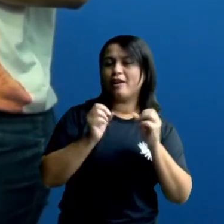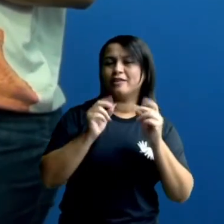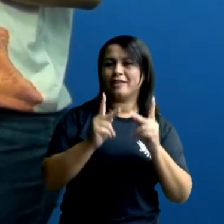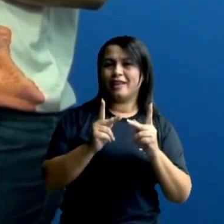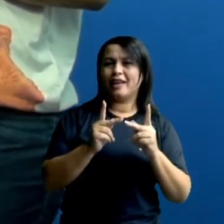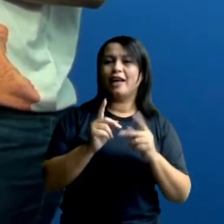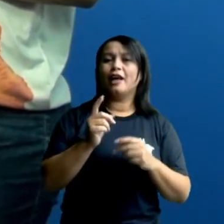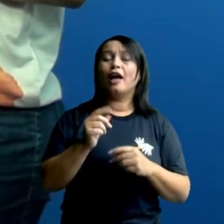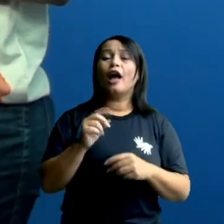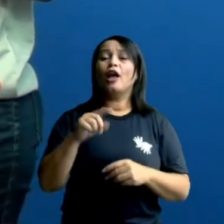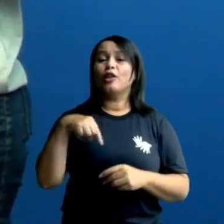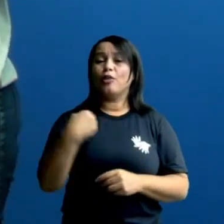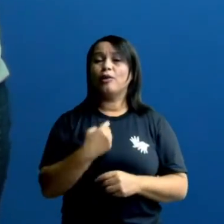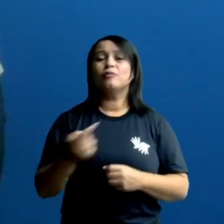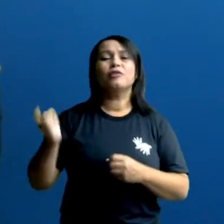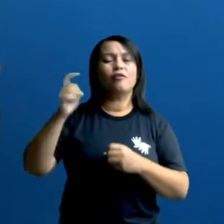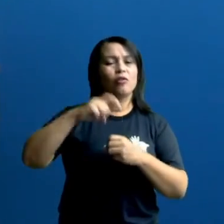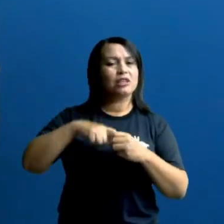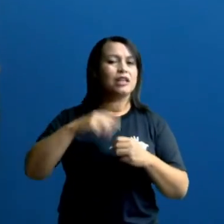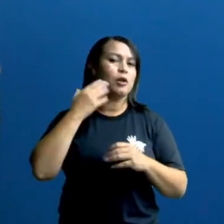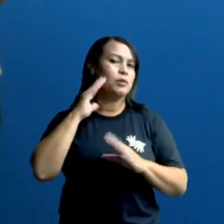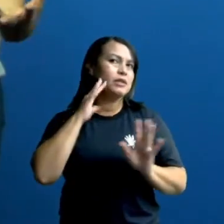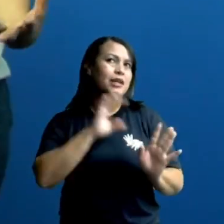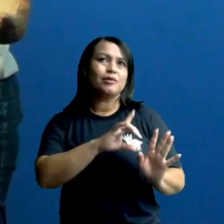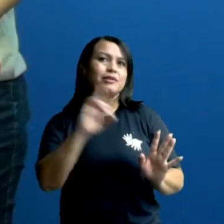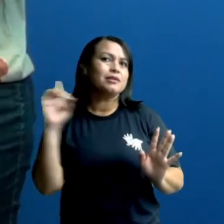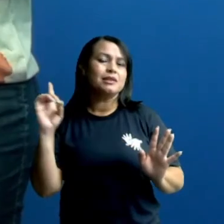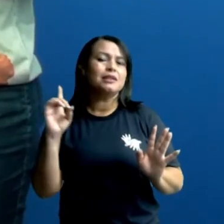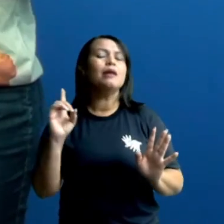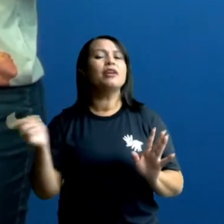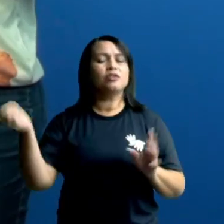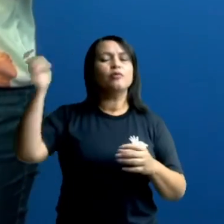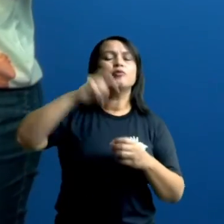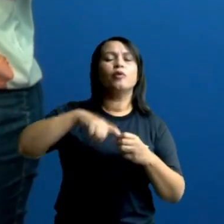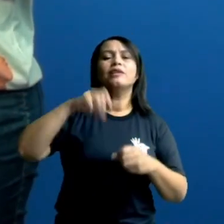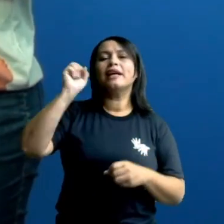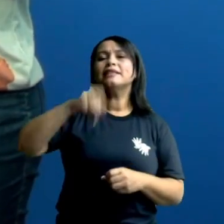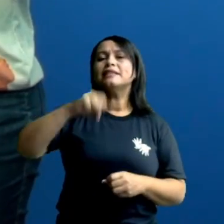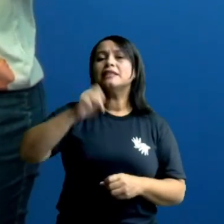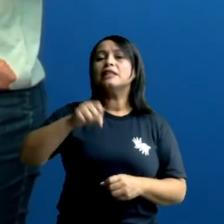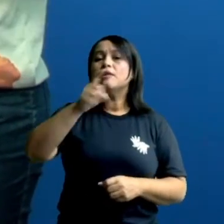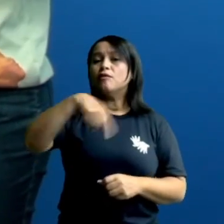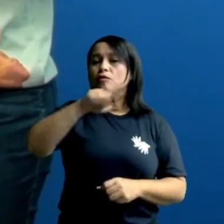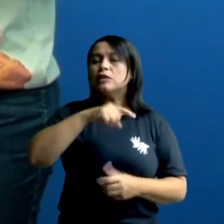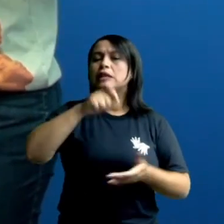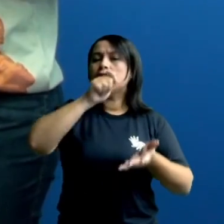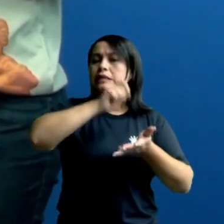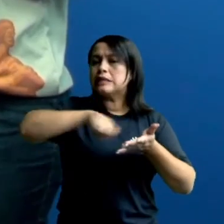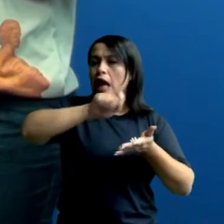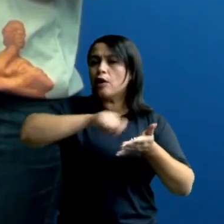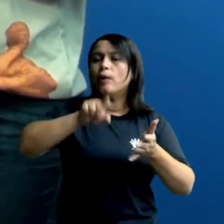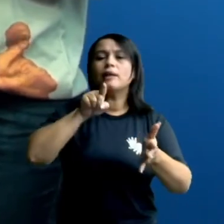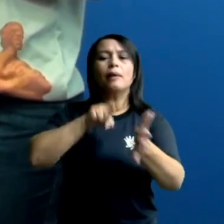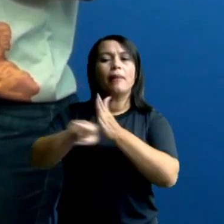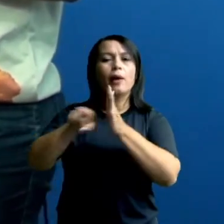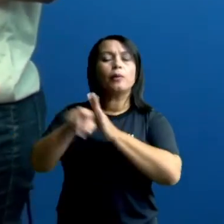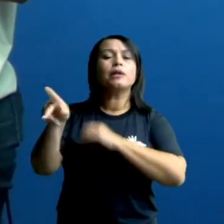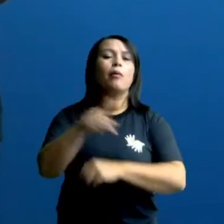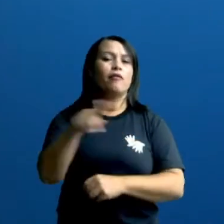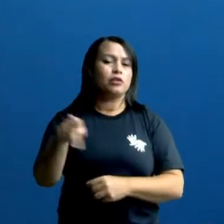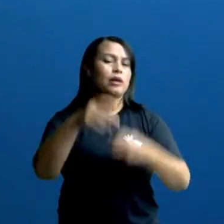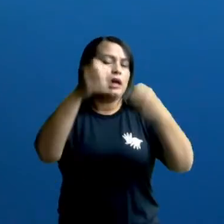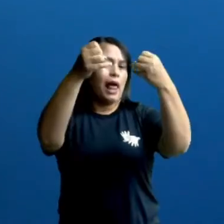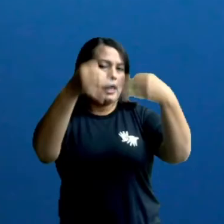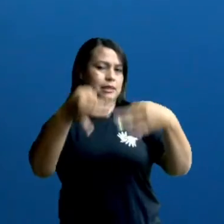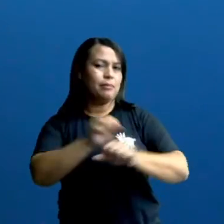vai estar voltando às aulas aí, eu ainda não sei data, mas a gente vai voltar, certo? E aí vocês anotam e perguntam à professora que ela